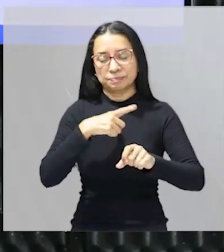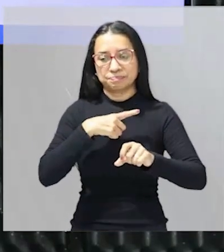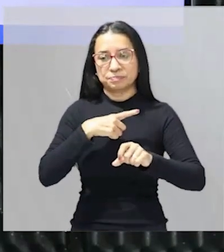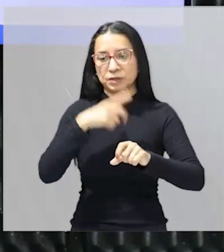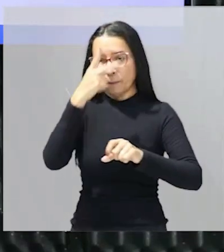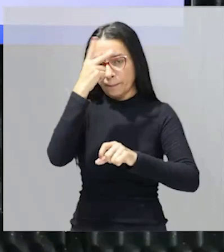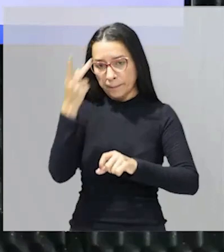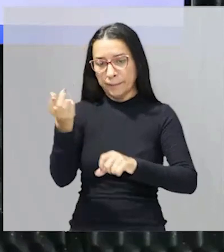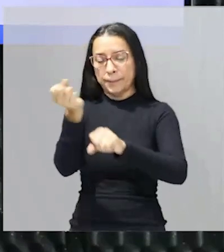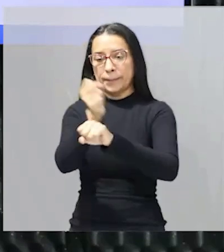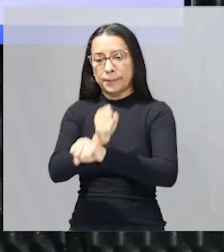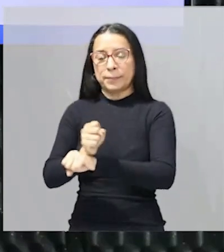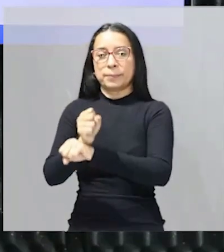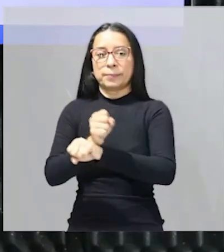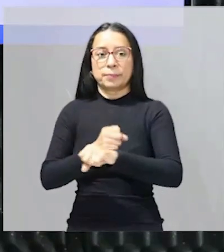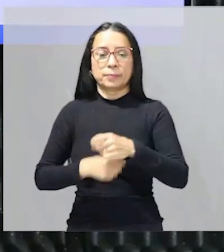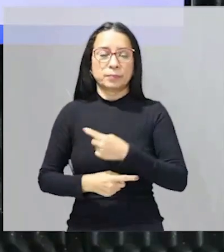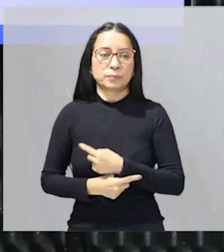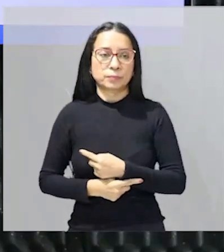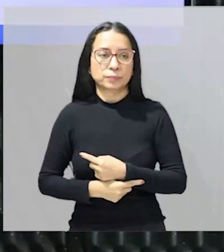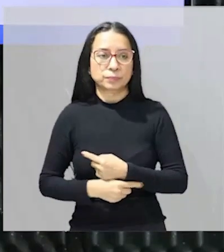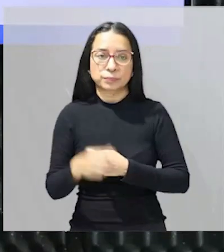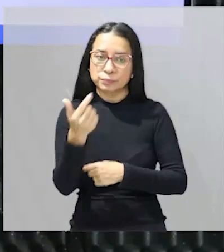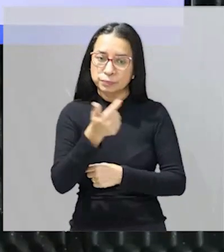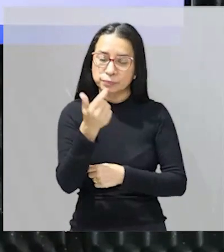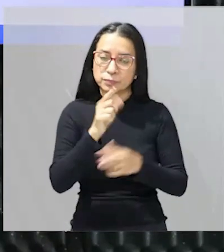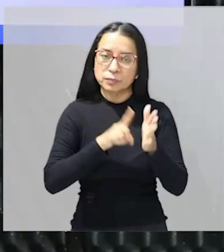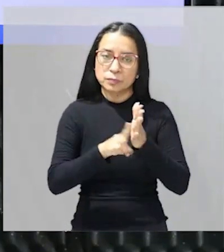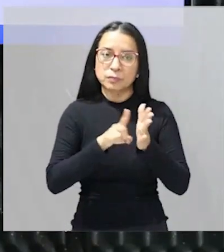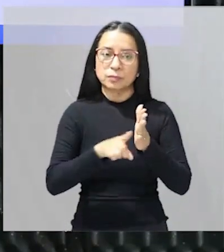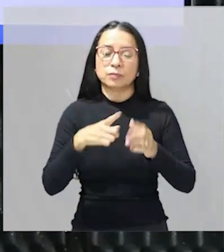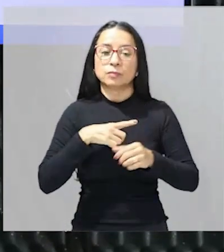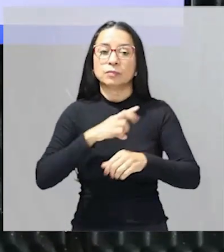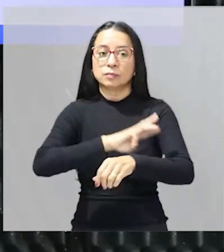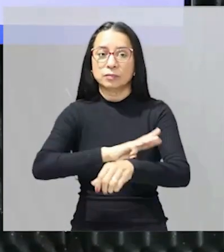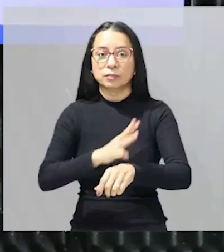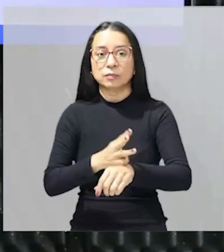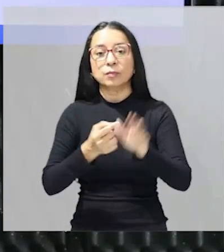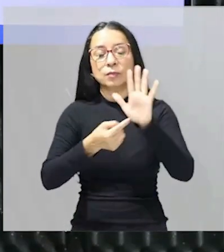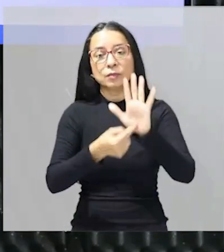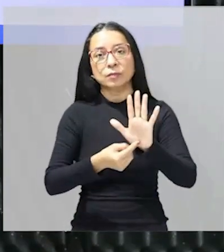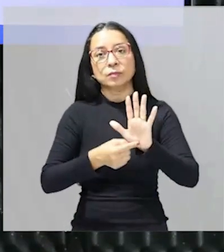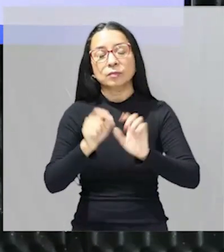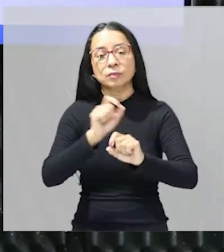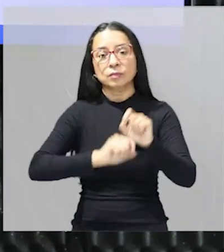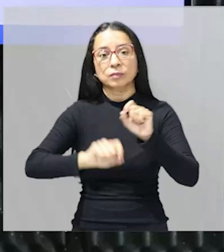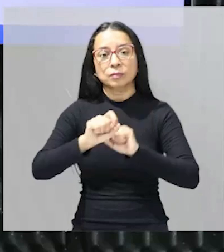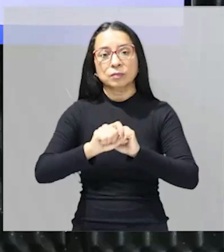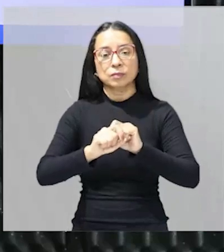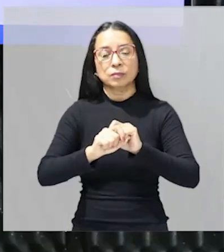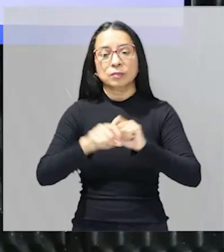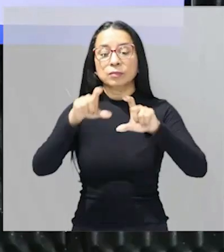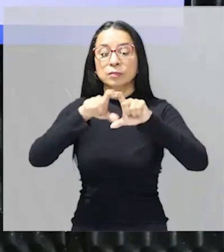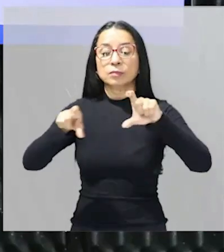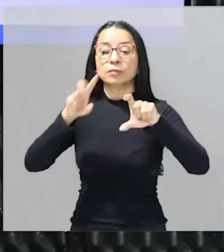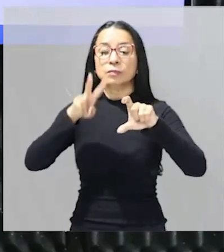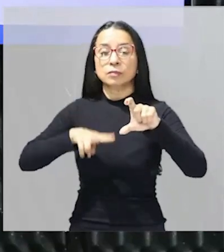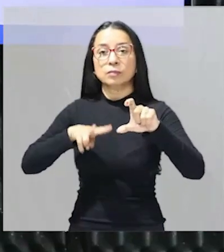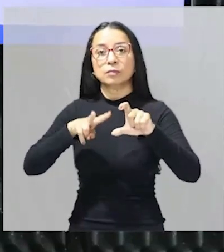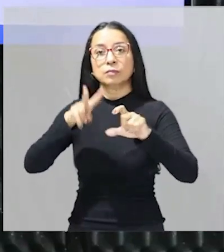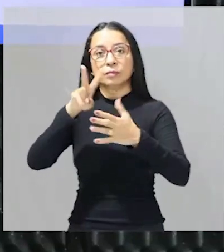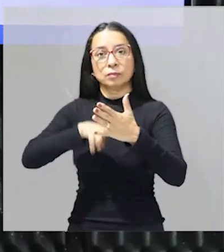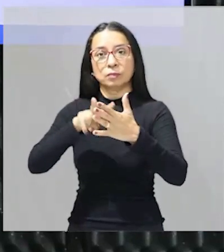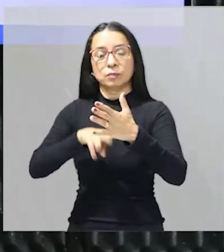resposta letra C. Nossa segunda questão, que também caiu na UEMA, ela nos mostra o seguinte: construir e reformar